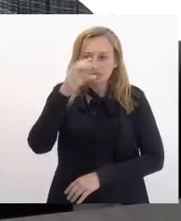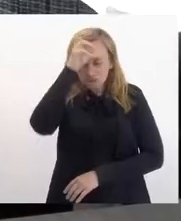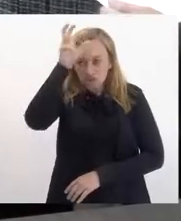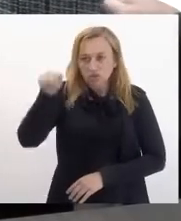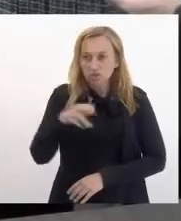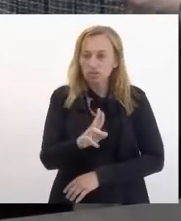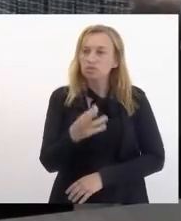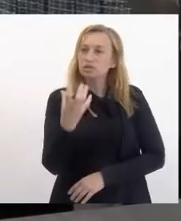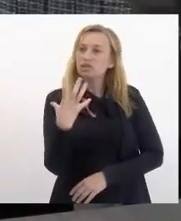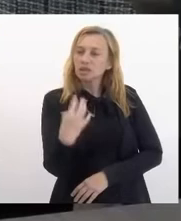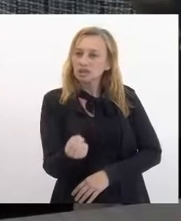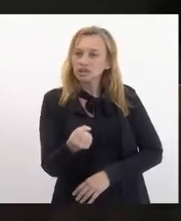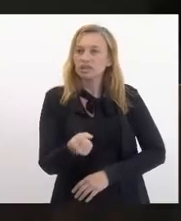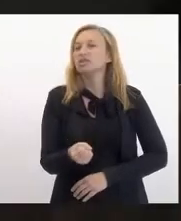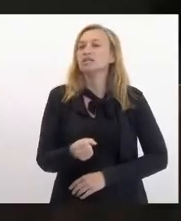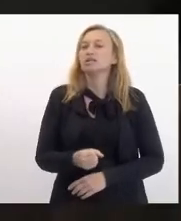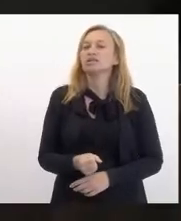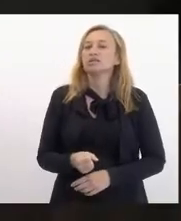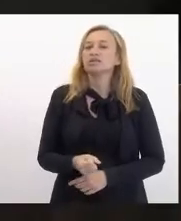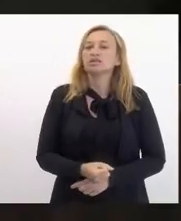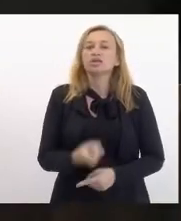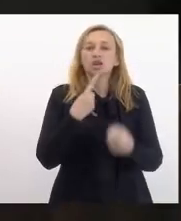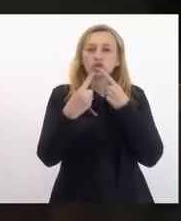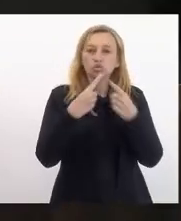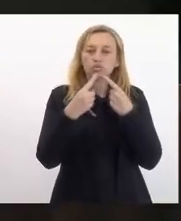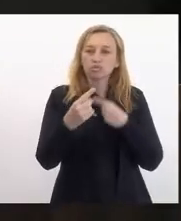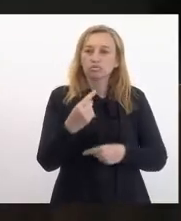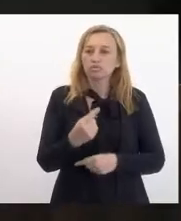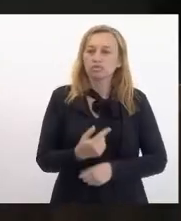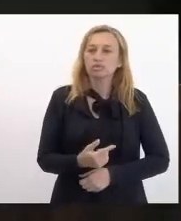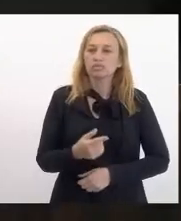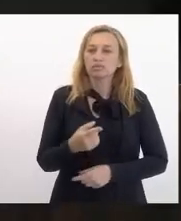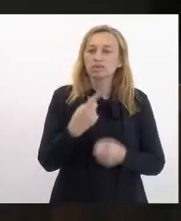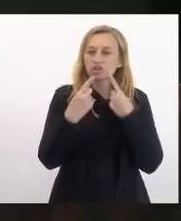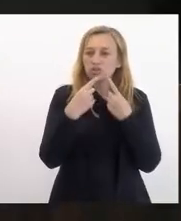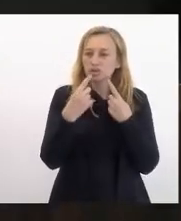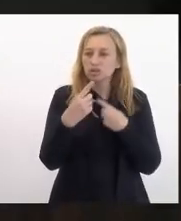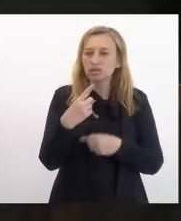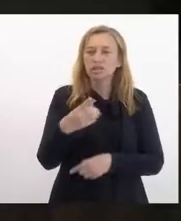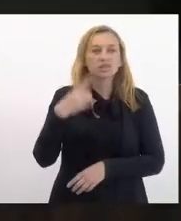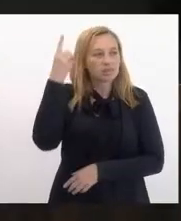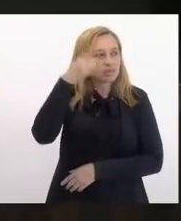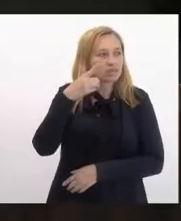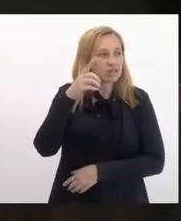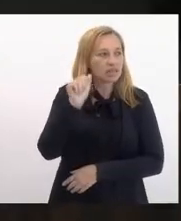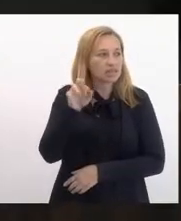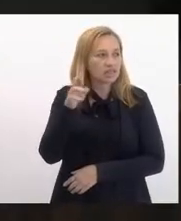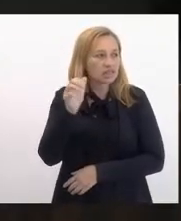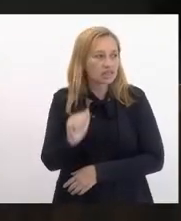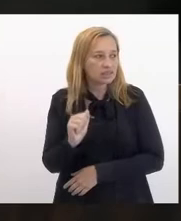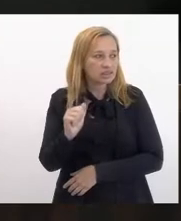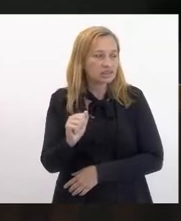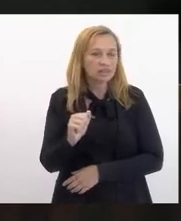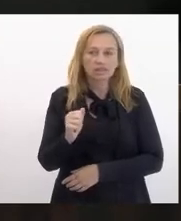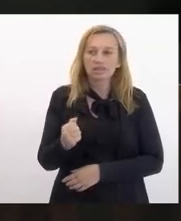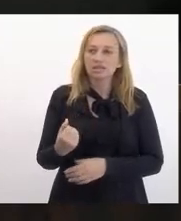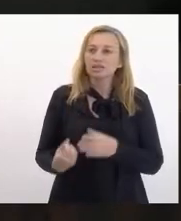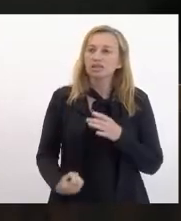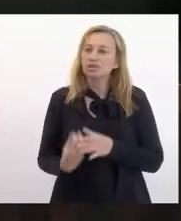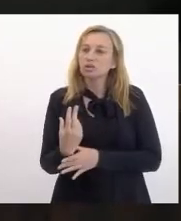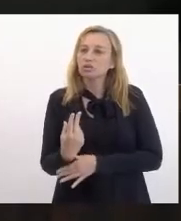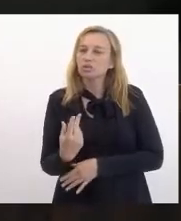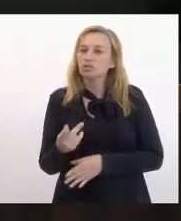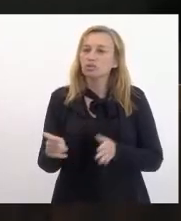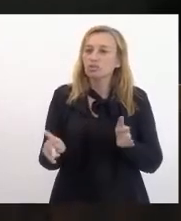parecer é favorável. Com os pareceres emitidos em discussão para discutir a deputada Adriana Baltazar, autora